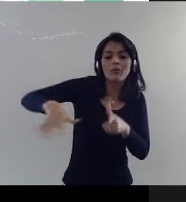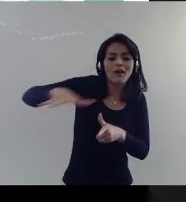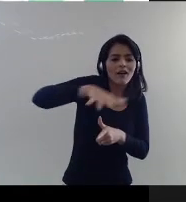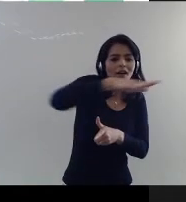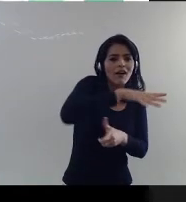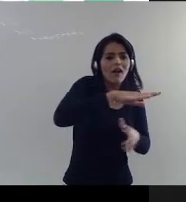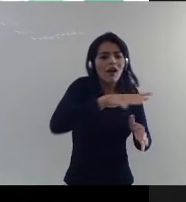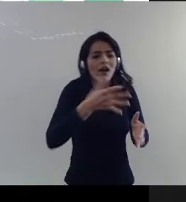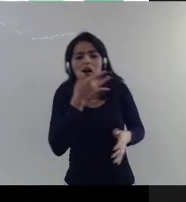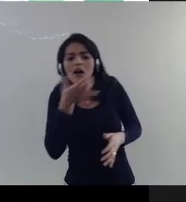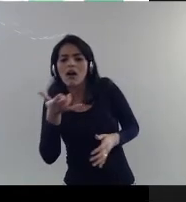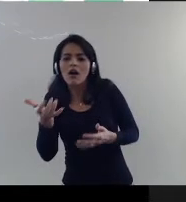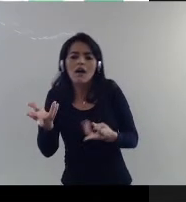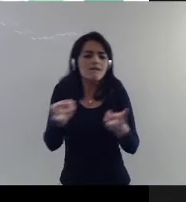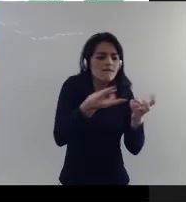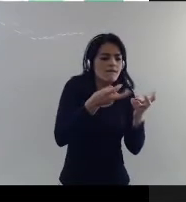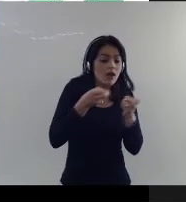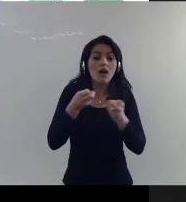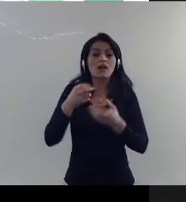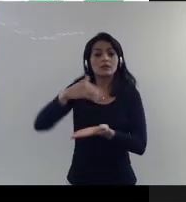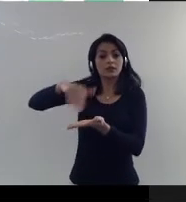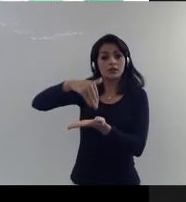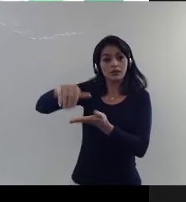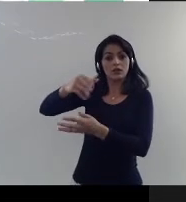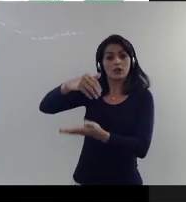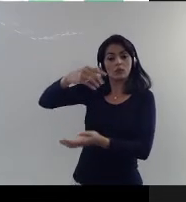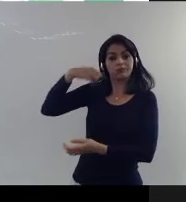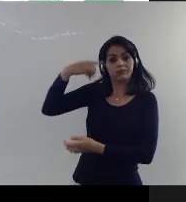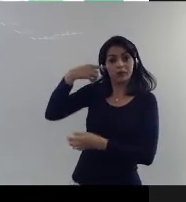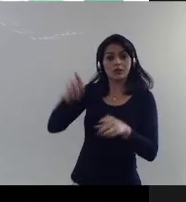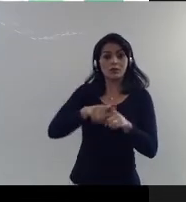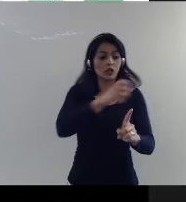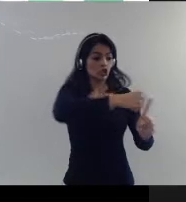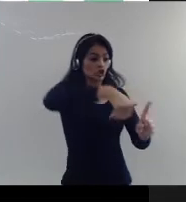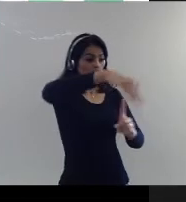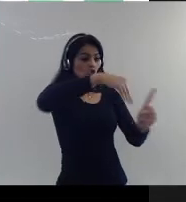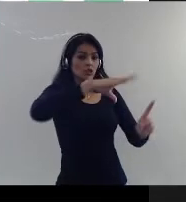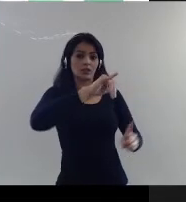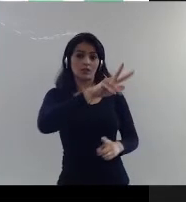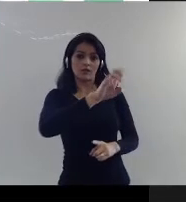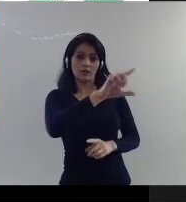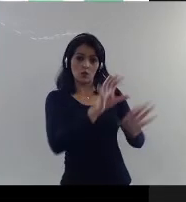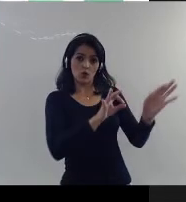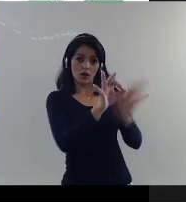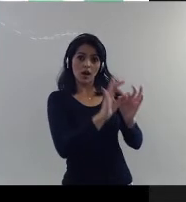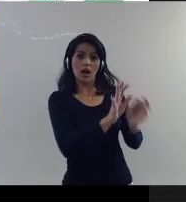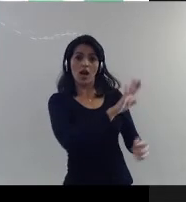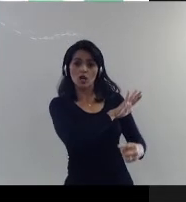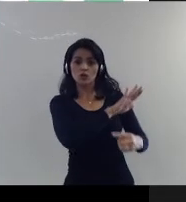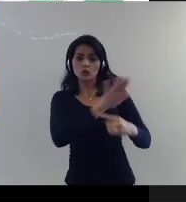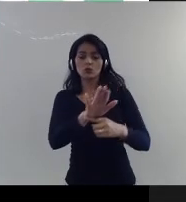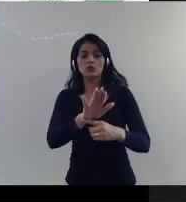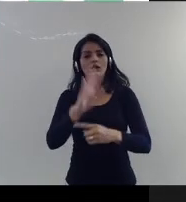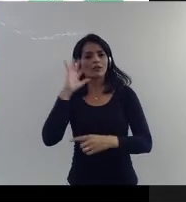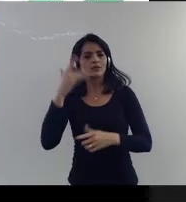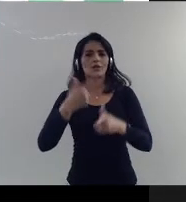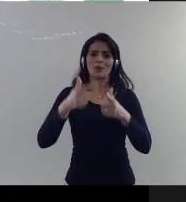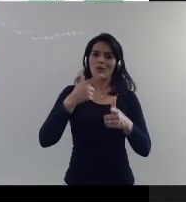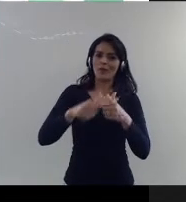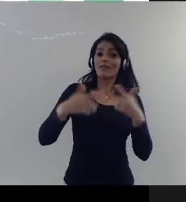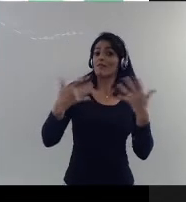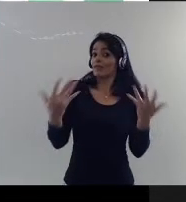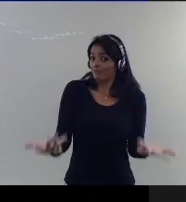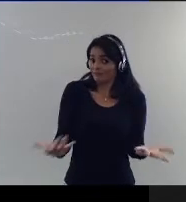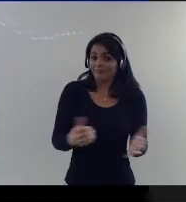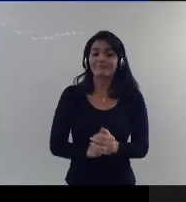sociedade, os escritórios de advocacia, a sociedade civil ajudar a resolver esses problemas e trazer informações relevantes, né? Então, é uma pauta muito